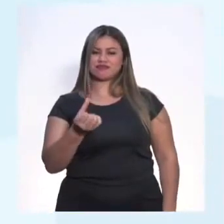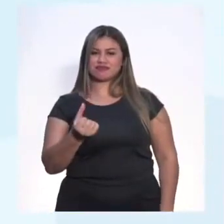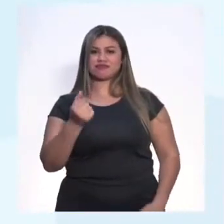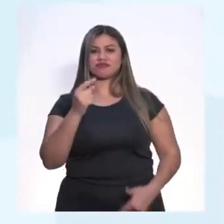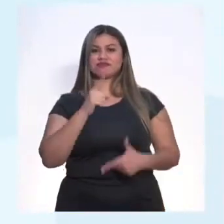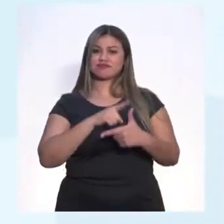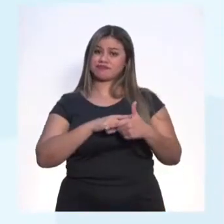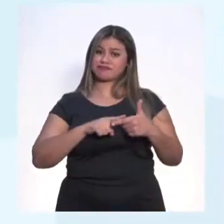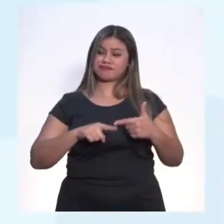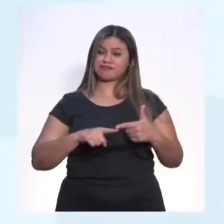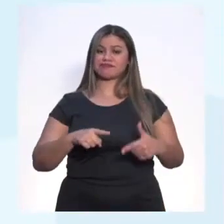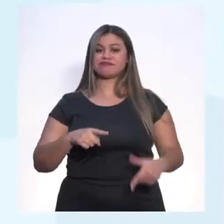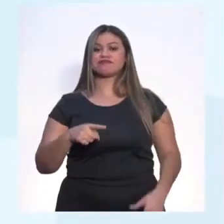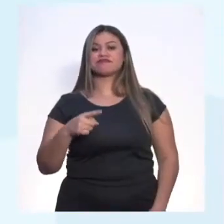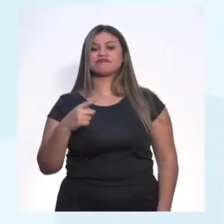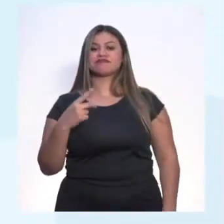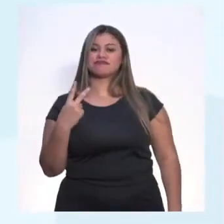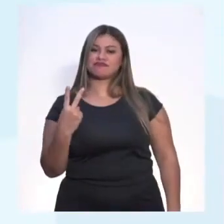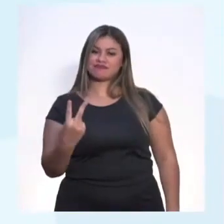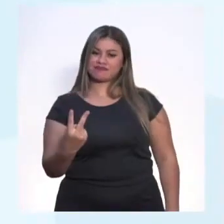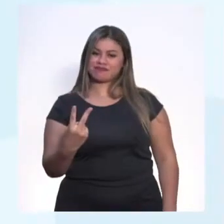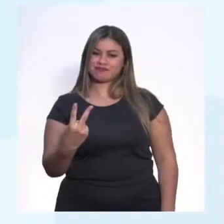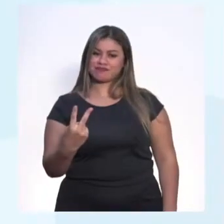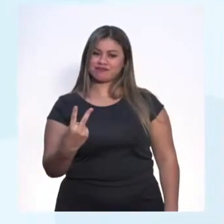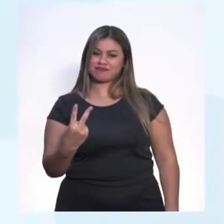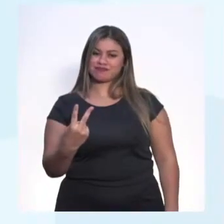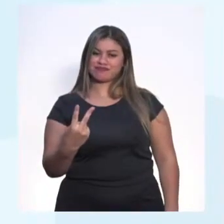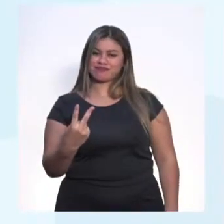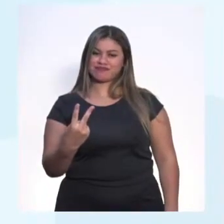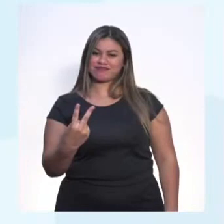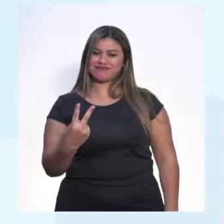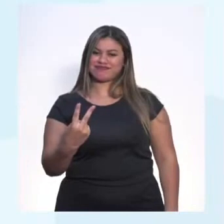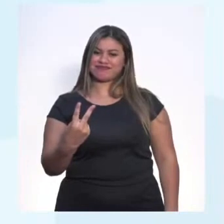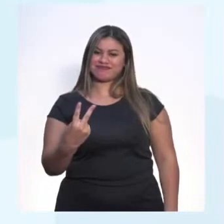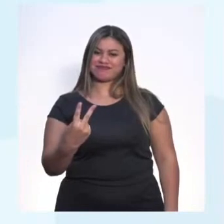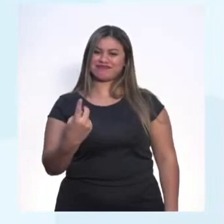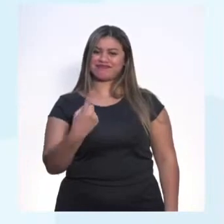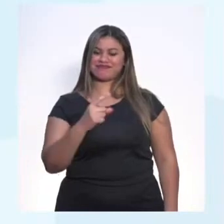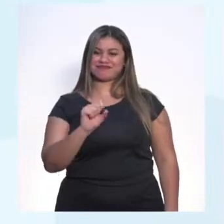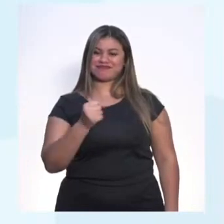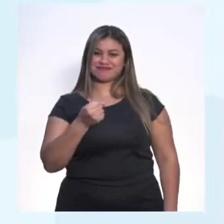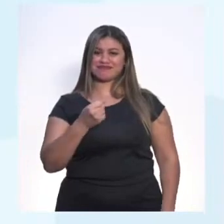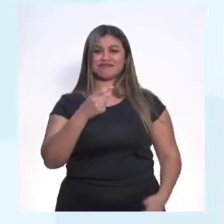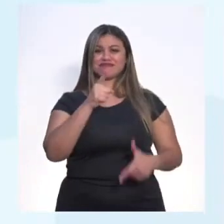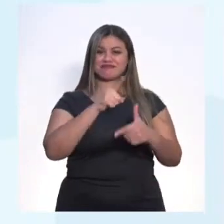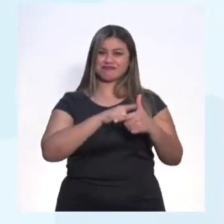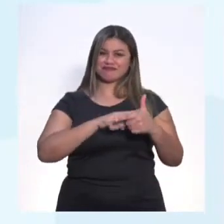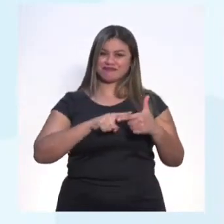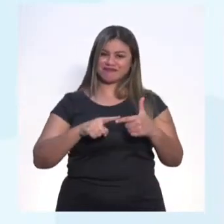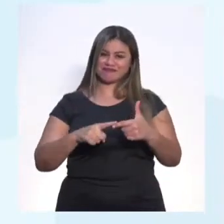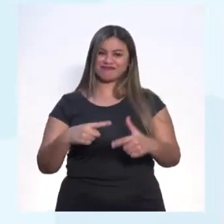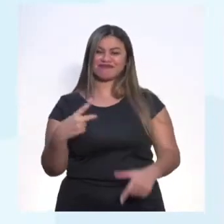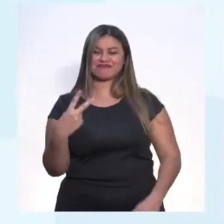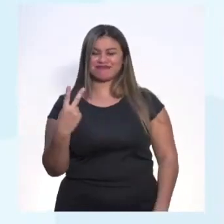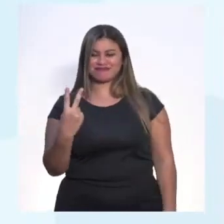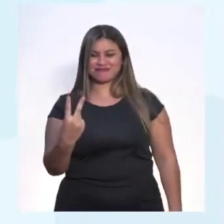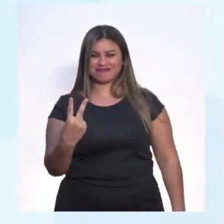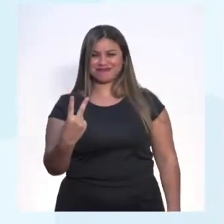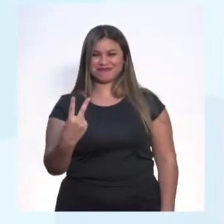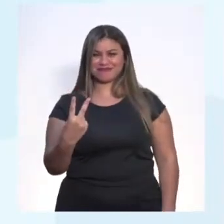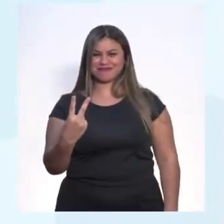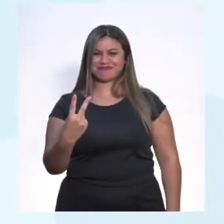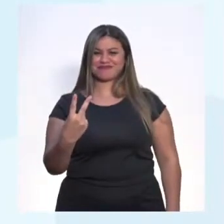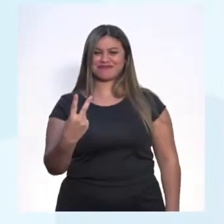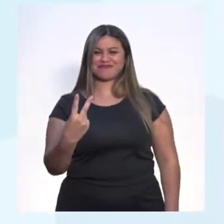36 é par. Divide por 2, 18 é par. Divide